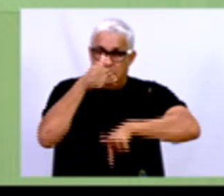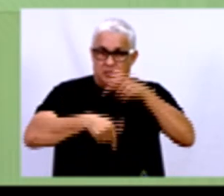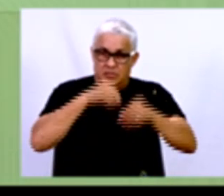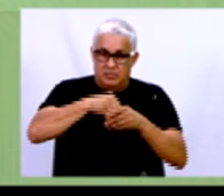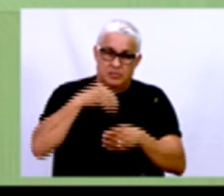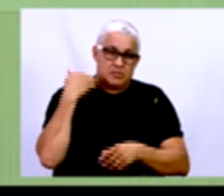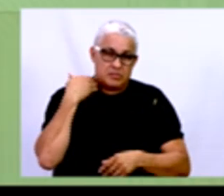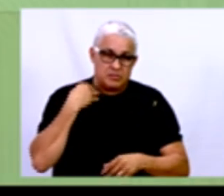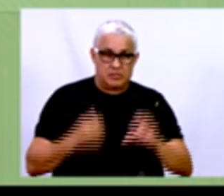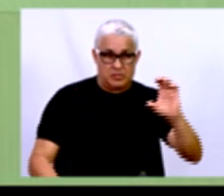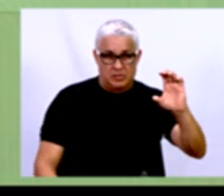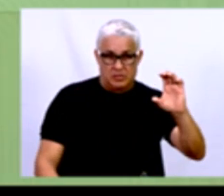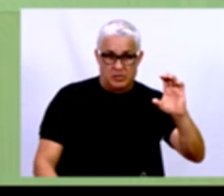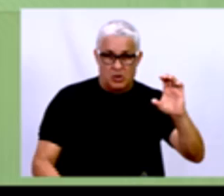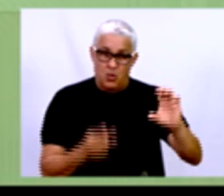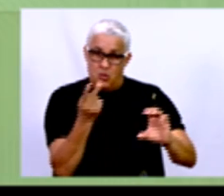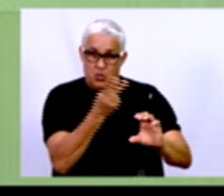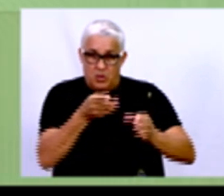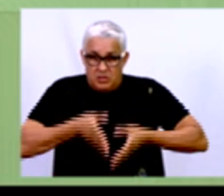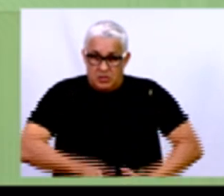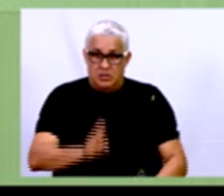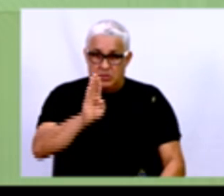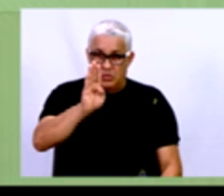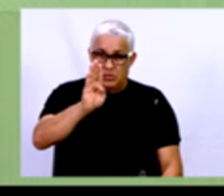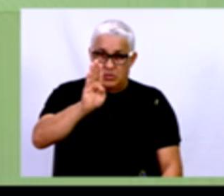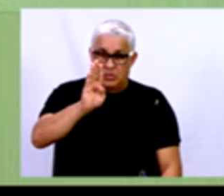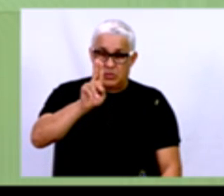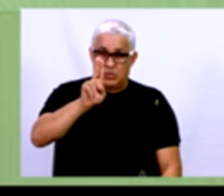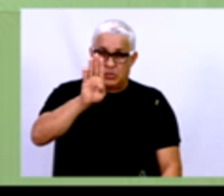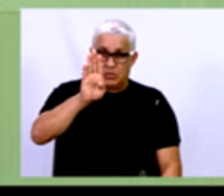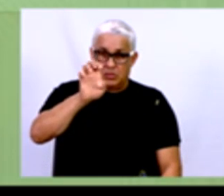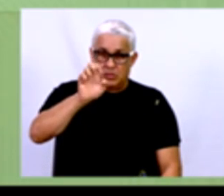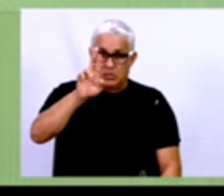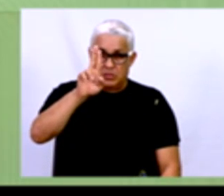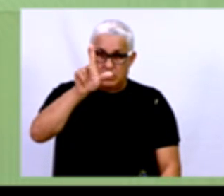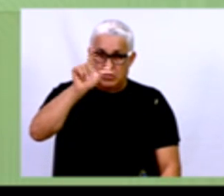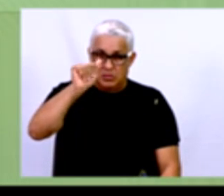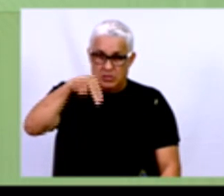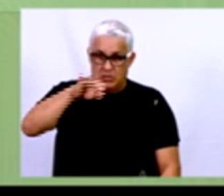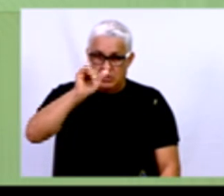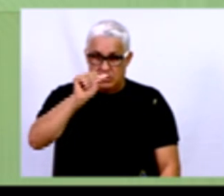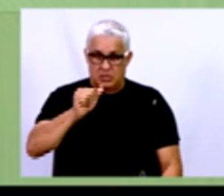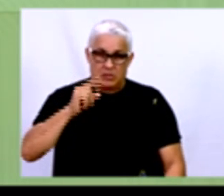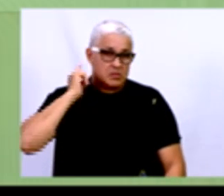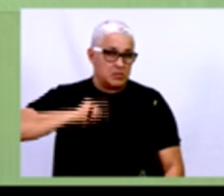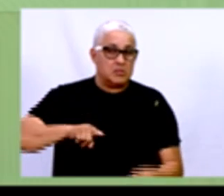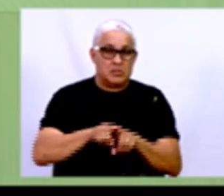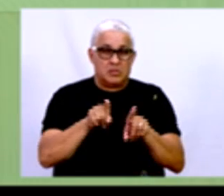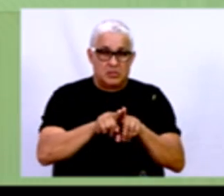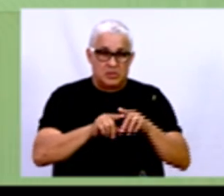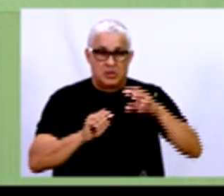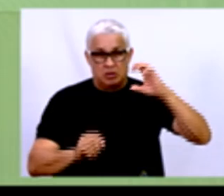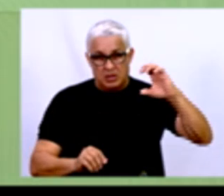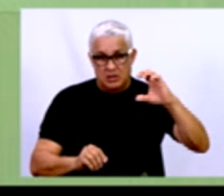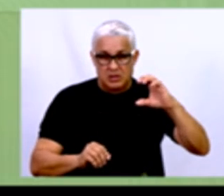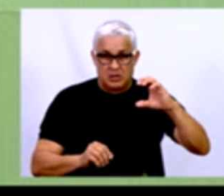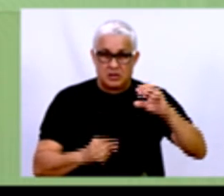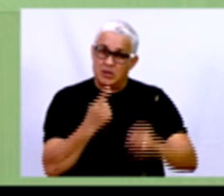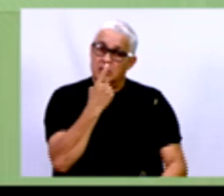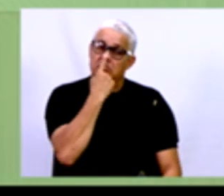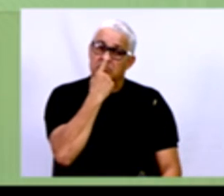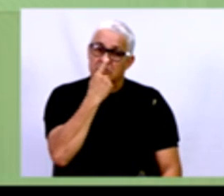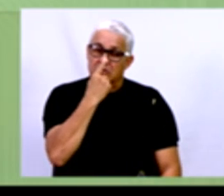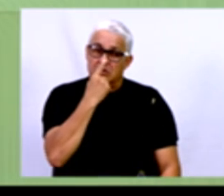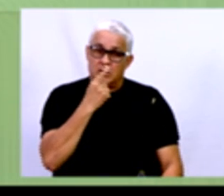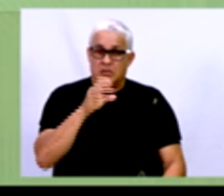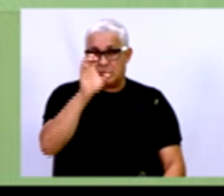ambos terem nascido em Uberlândia, Minas Gerais. D. A intimidade forçada pelo cliente ao fornecedor do seu